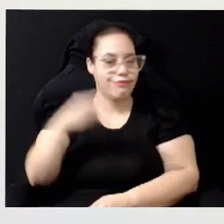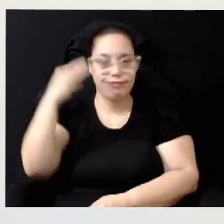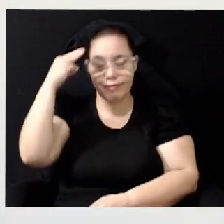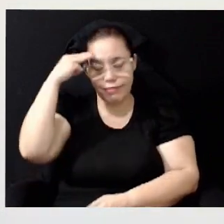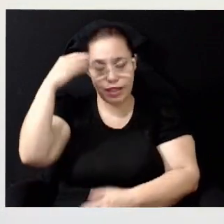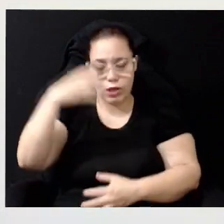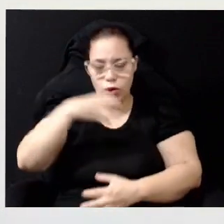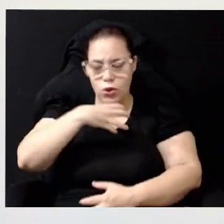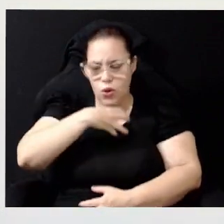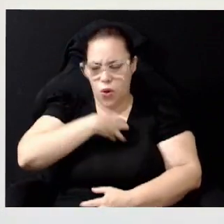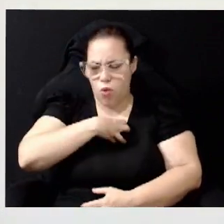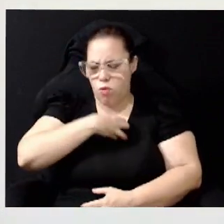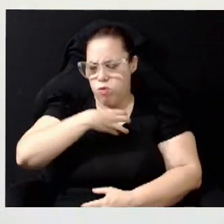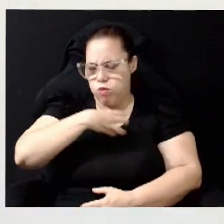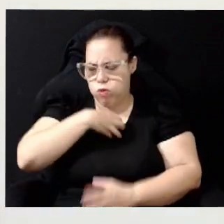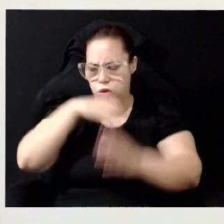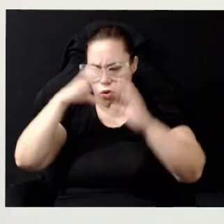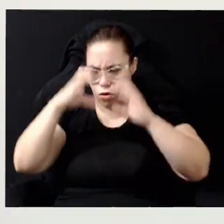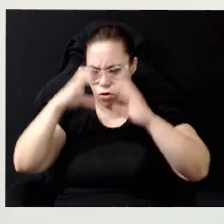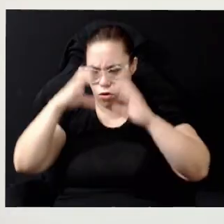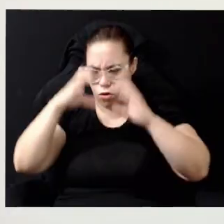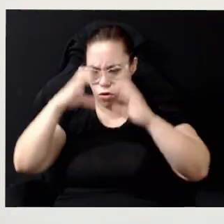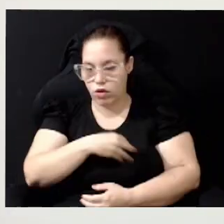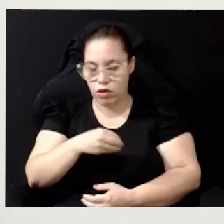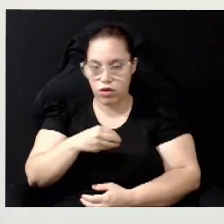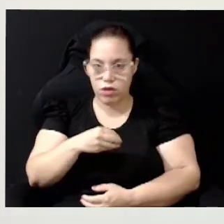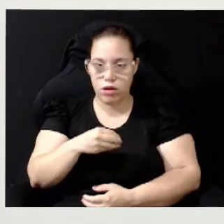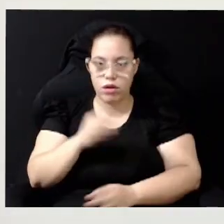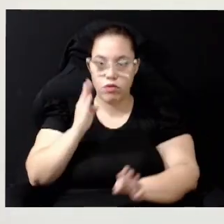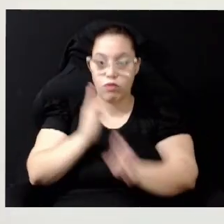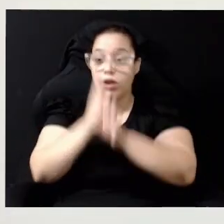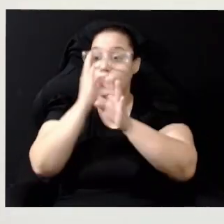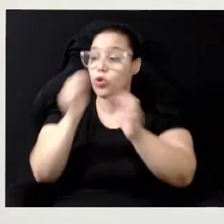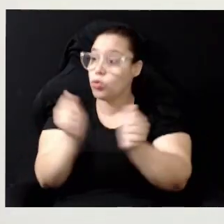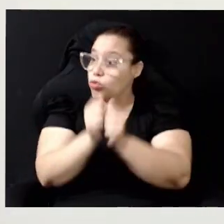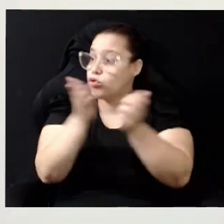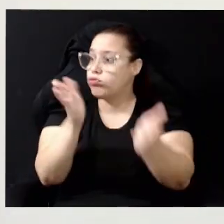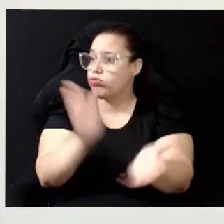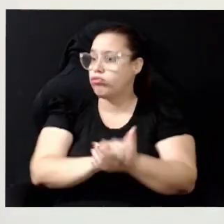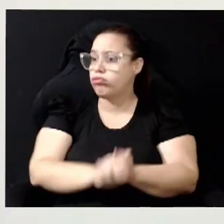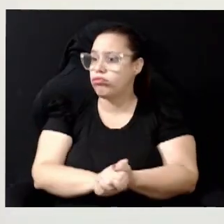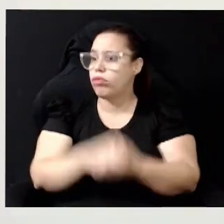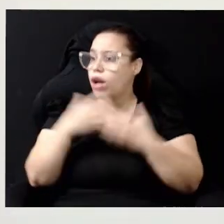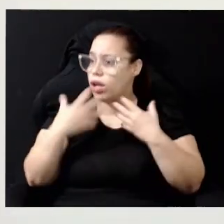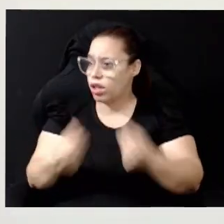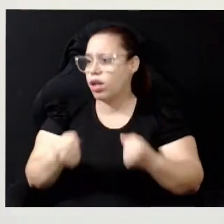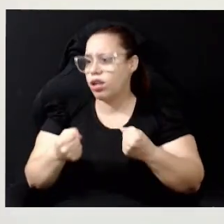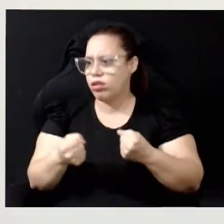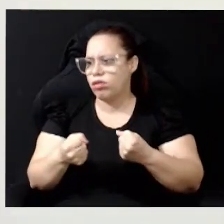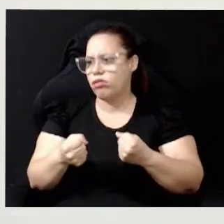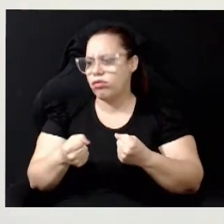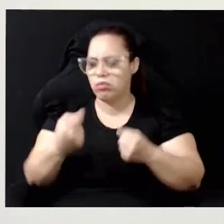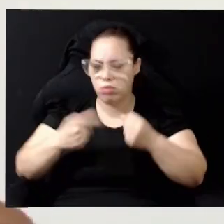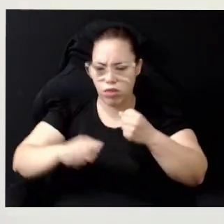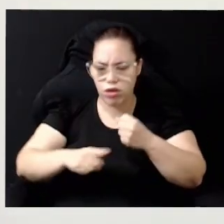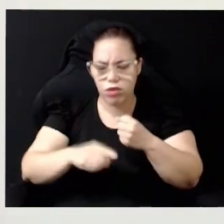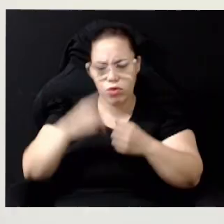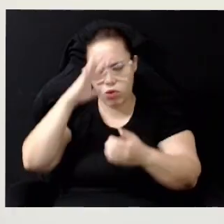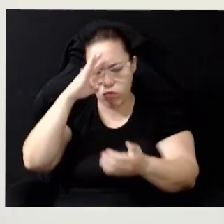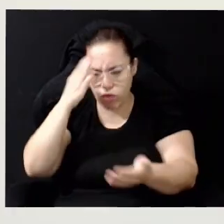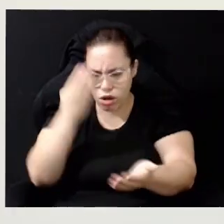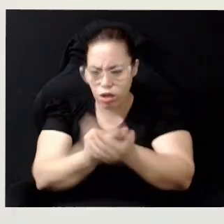emoções e desses sentimentos, desse comportamento do seu filho. Vá de encontro. Aceite isso profundamente e